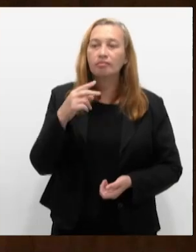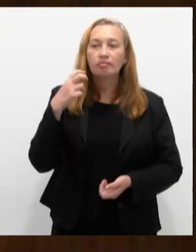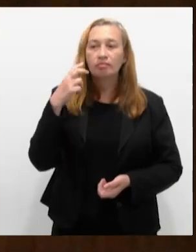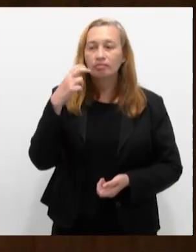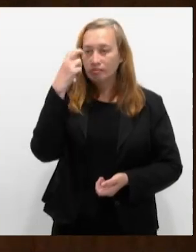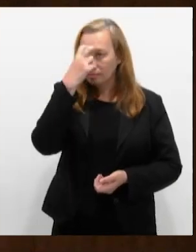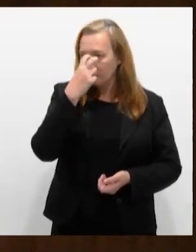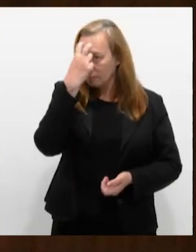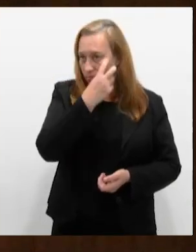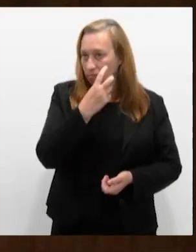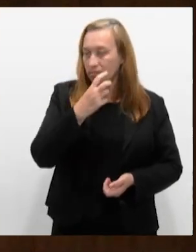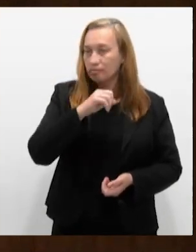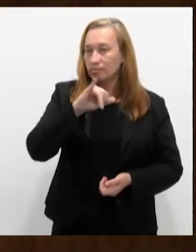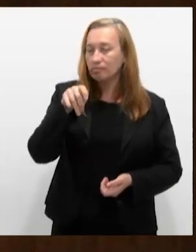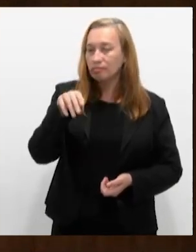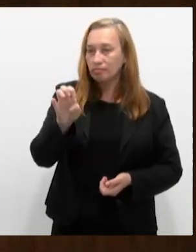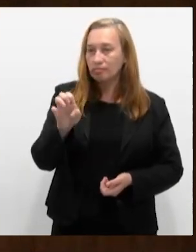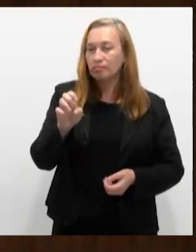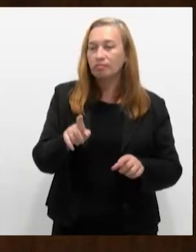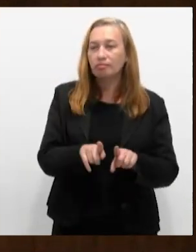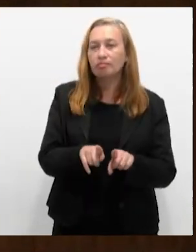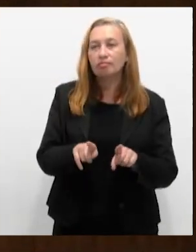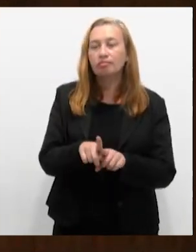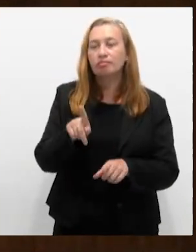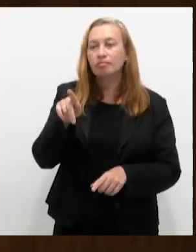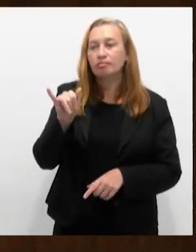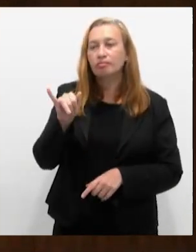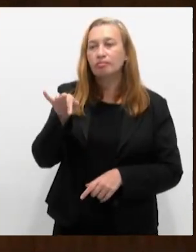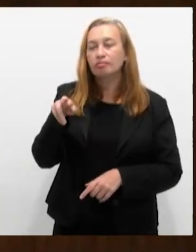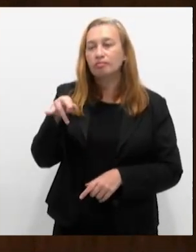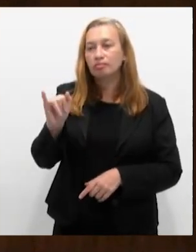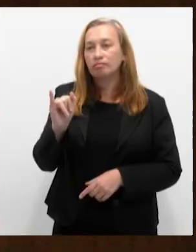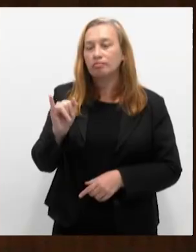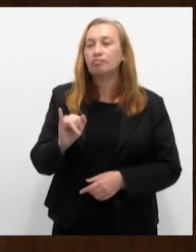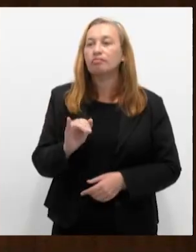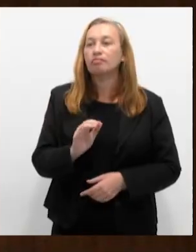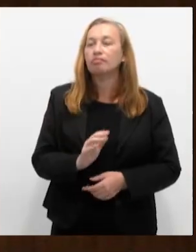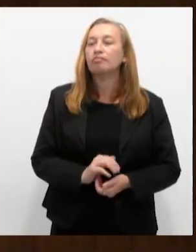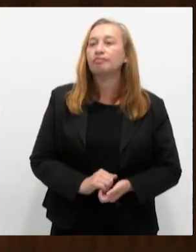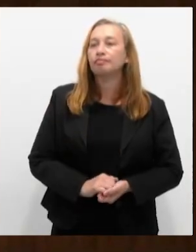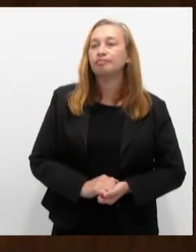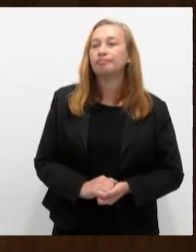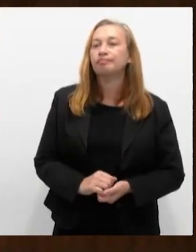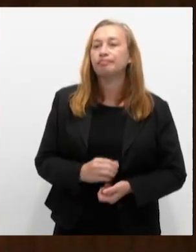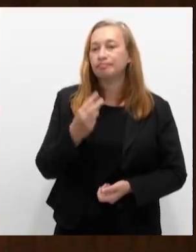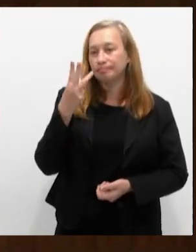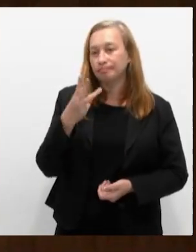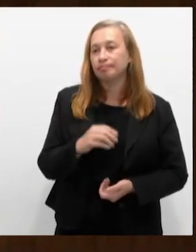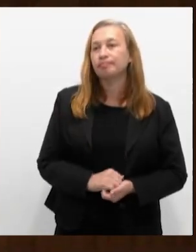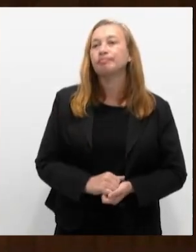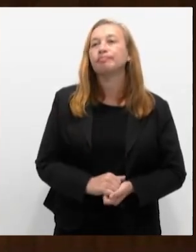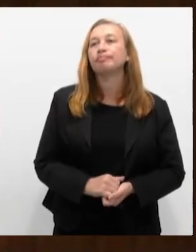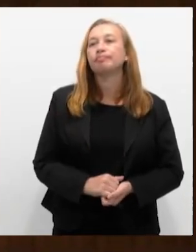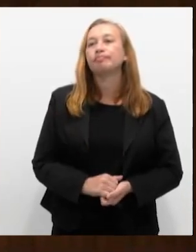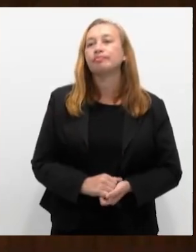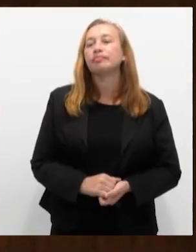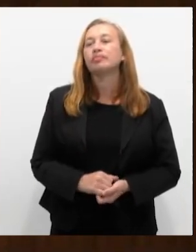deputado Jari e o deputado Yuri. Achava que já era. Não, Yuri. Então são 3.